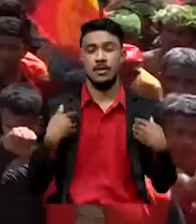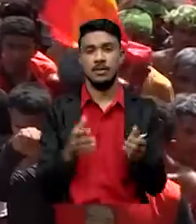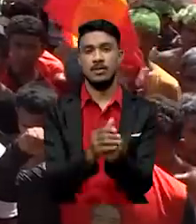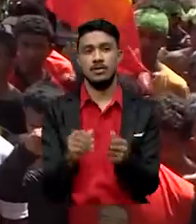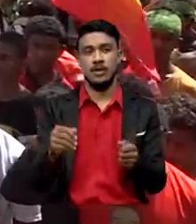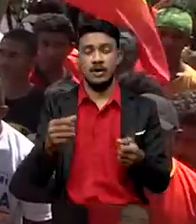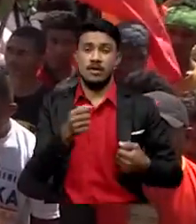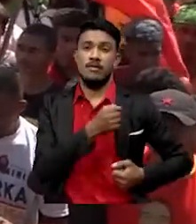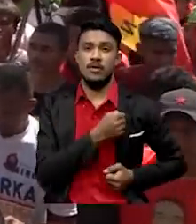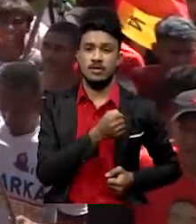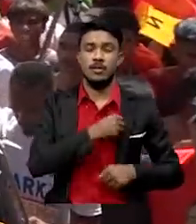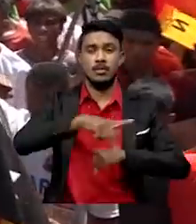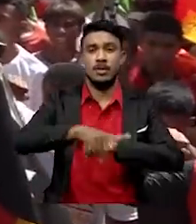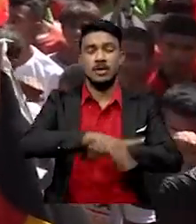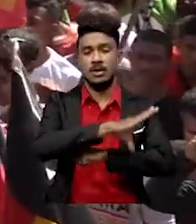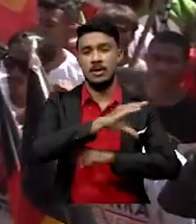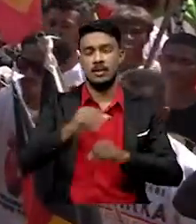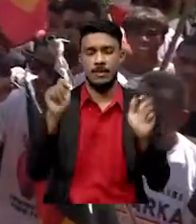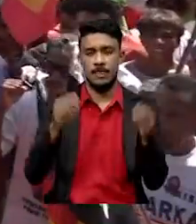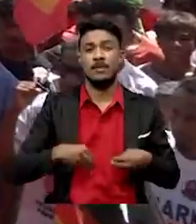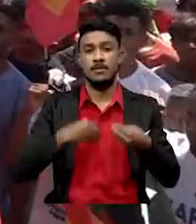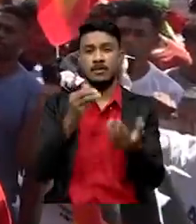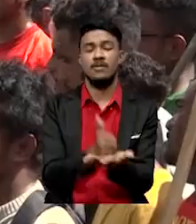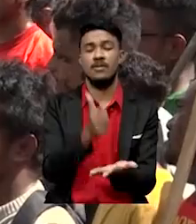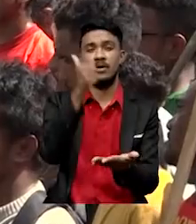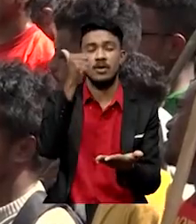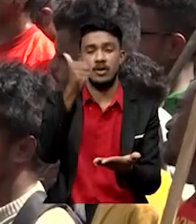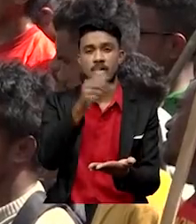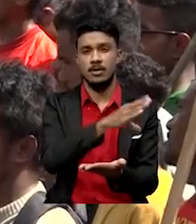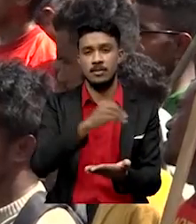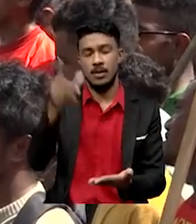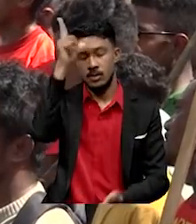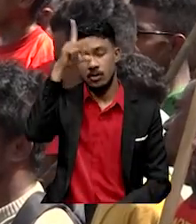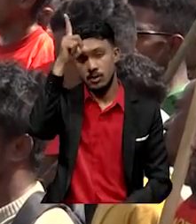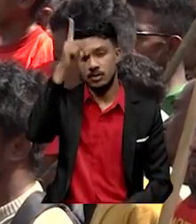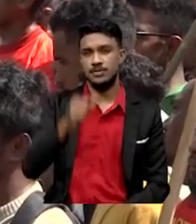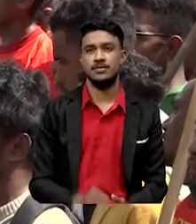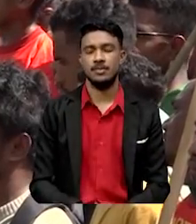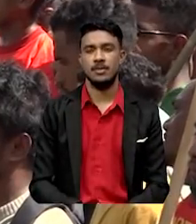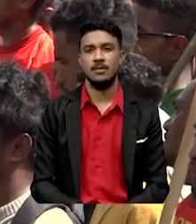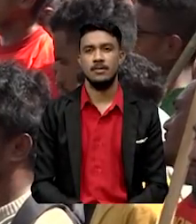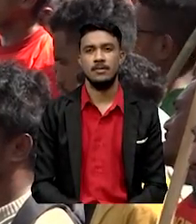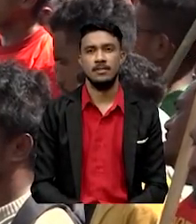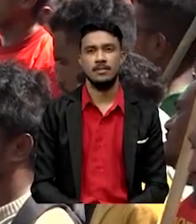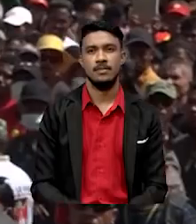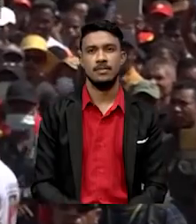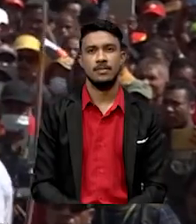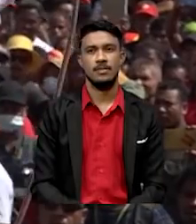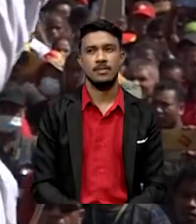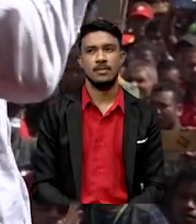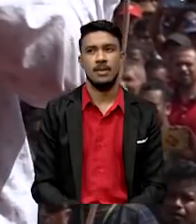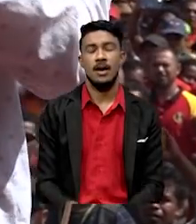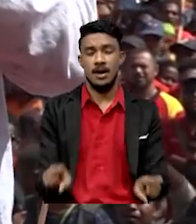força política ka aliado Sira, ho di fo vitória ba Francisco Guterres Lolo. Lindama que está tudo Partido Democrático,